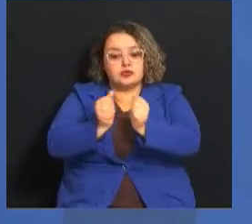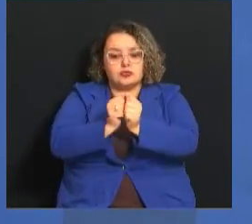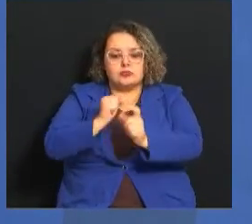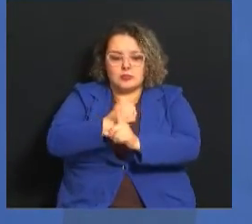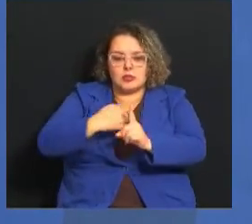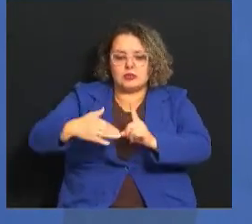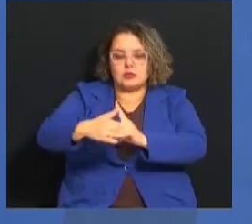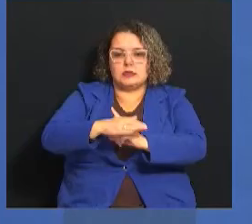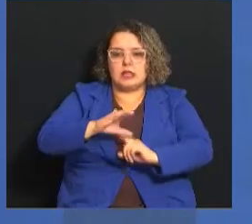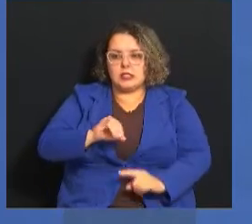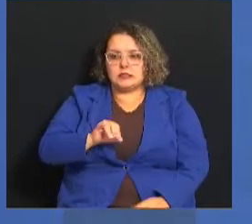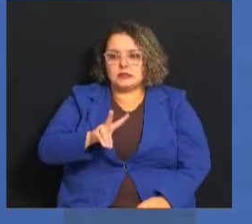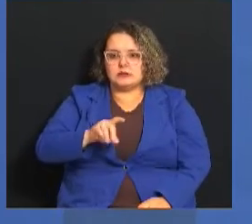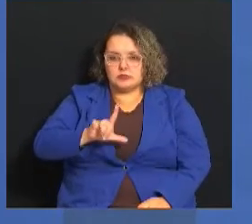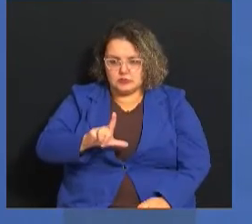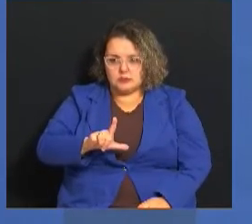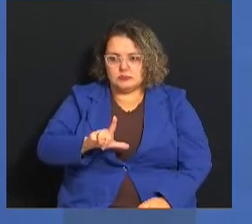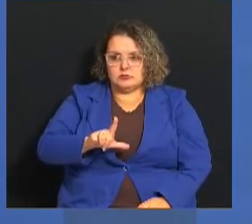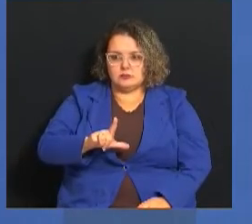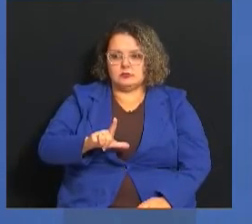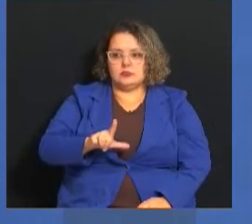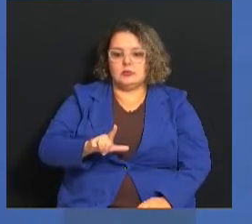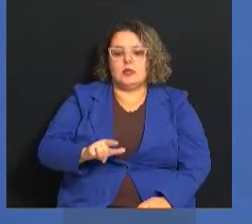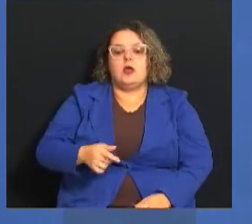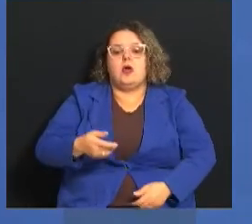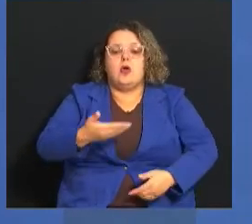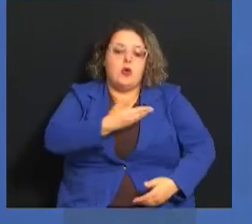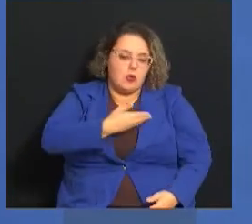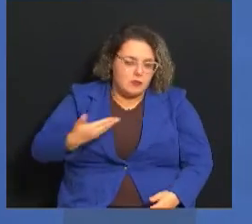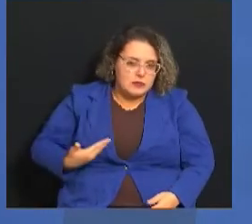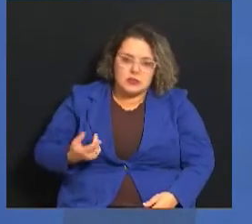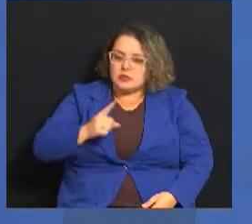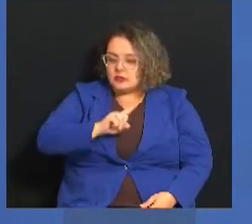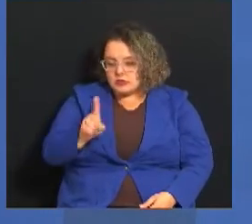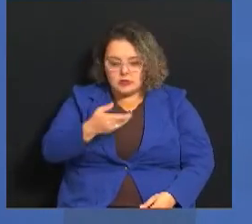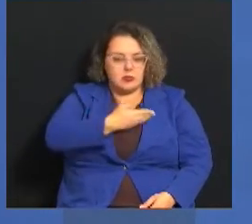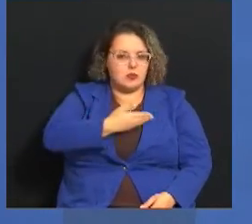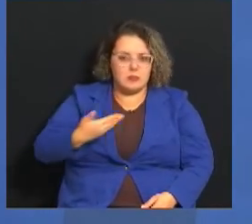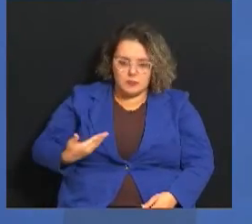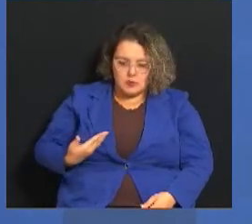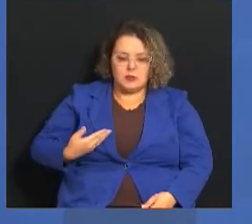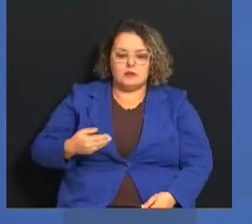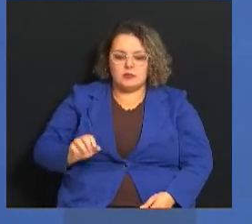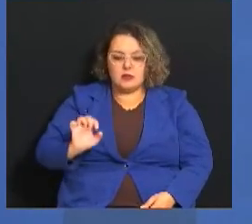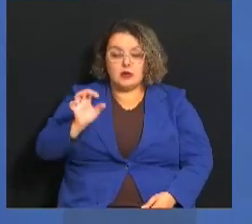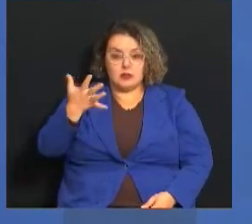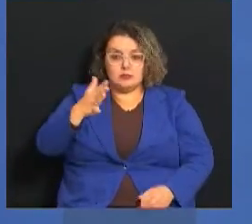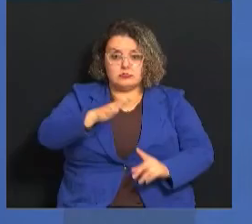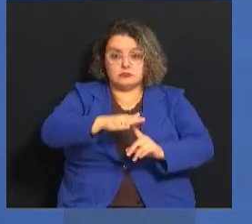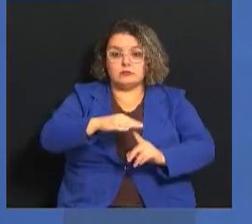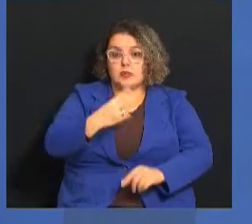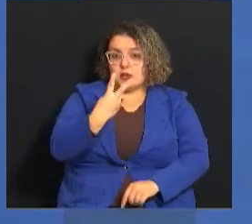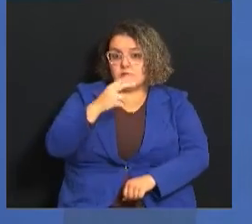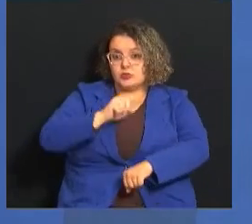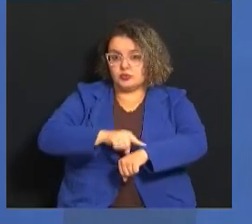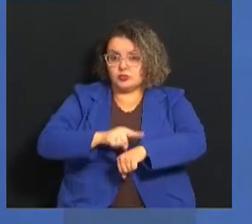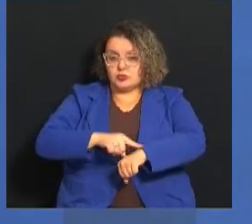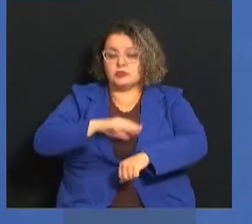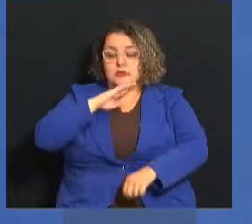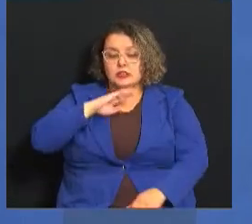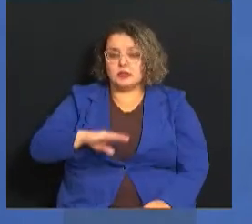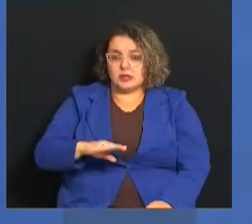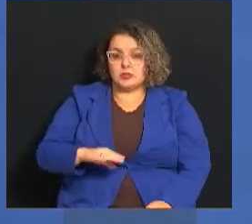iniciativas governamentais e não governamentais, realiza a sua primeira reunião às 2 horas da tarde. E o